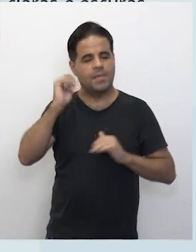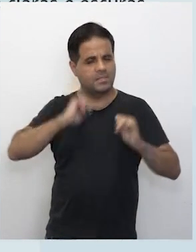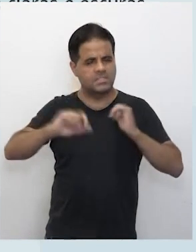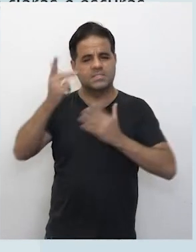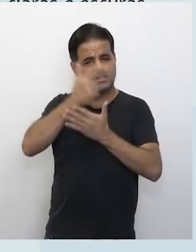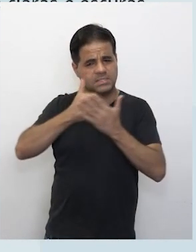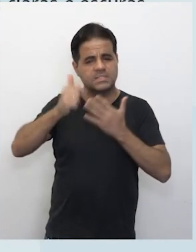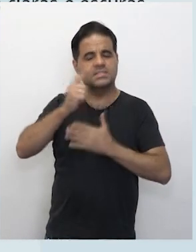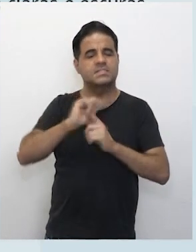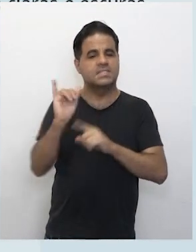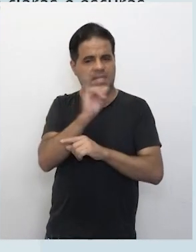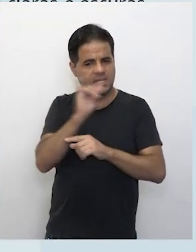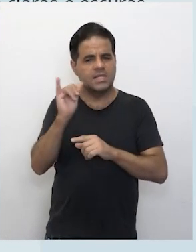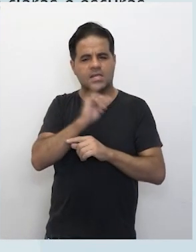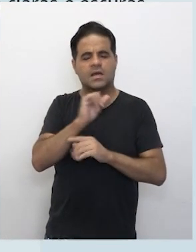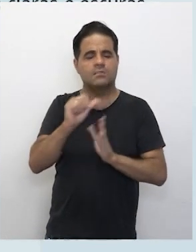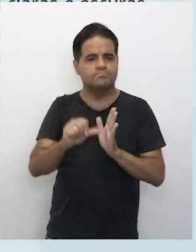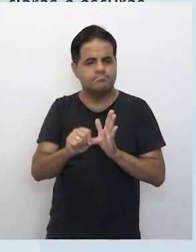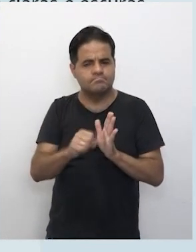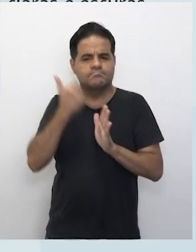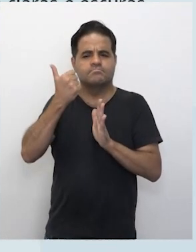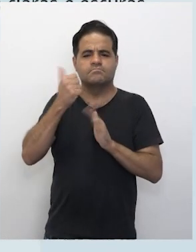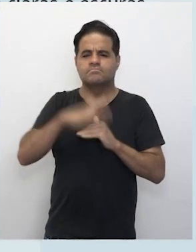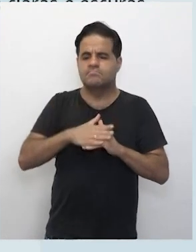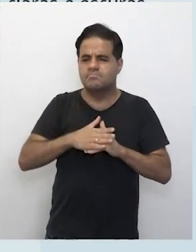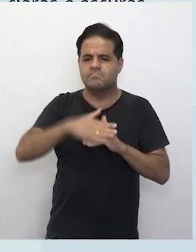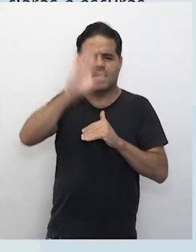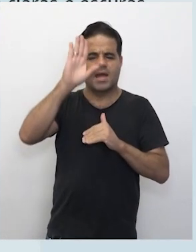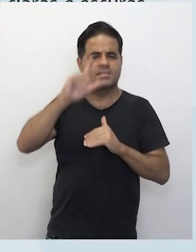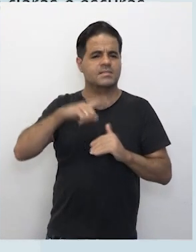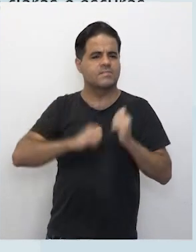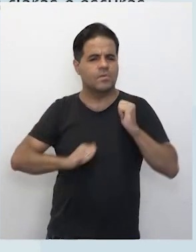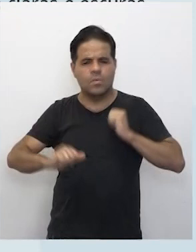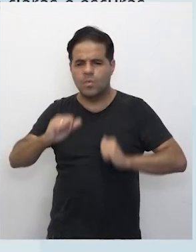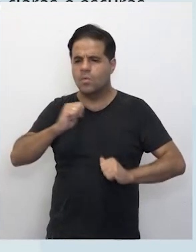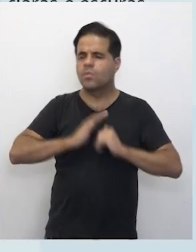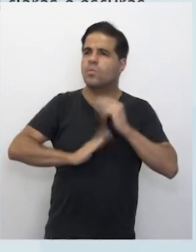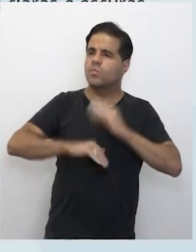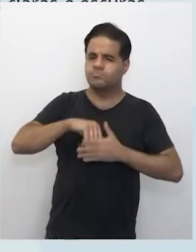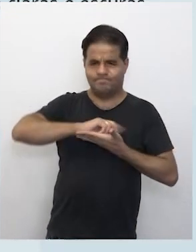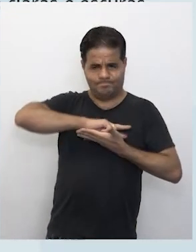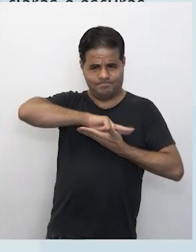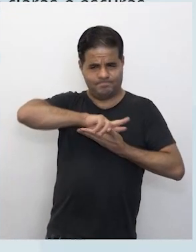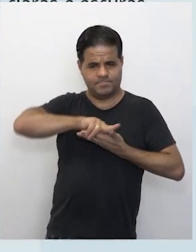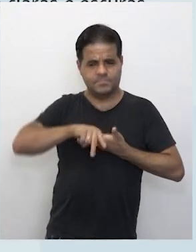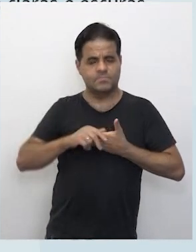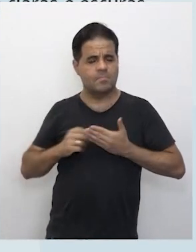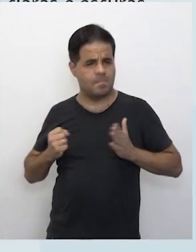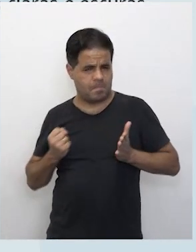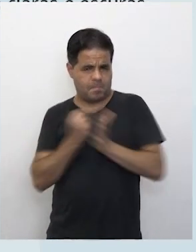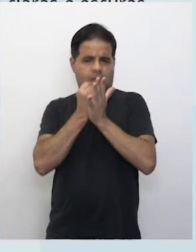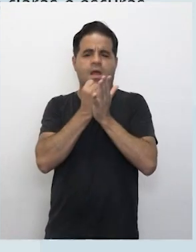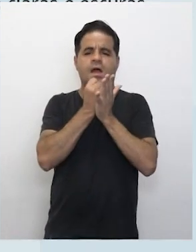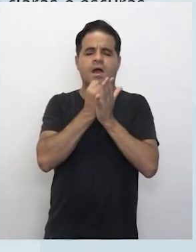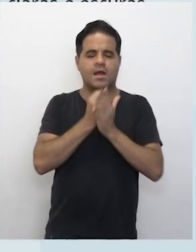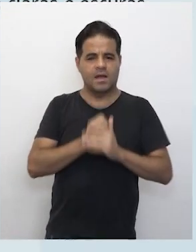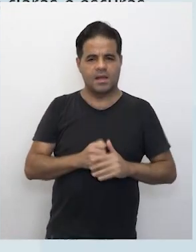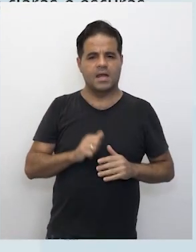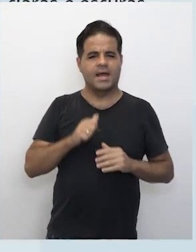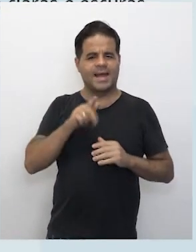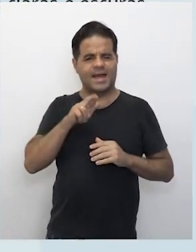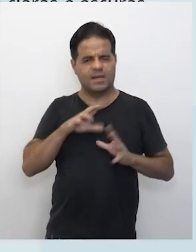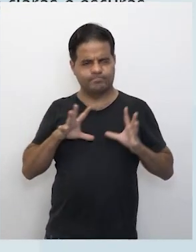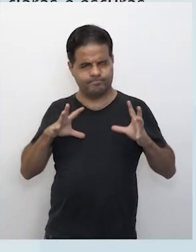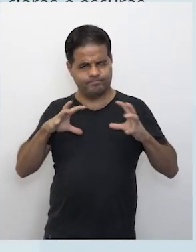é o pioneiro, ele é o artista que mais, né, teve obras que tinha essa característica muito marcada, né, do chiaro escuro,